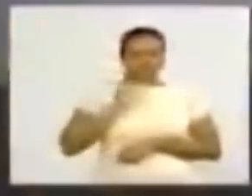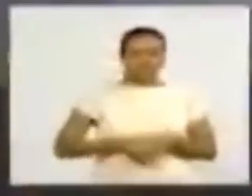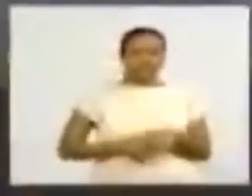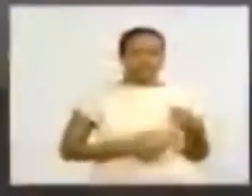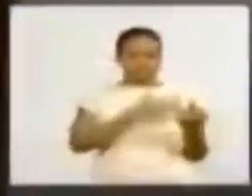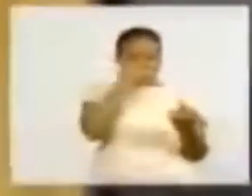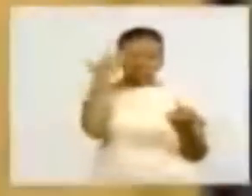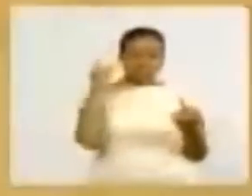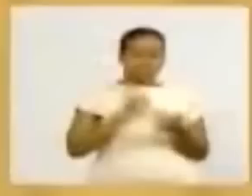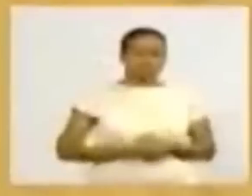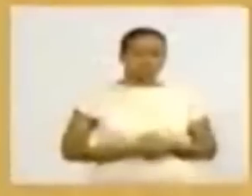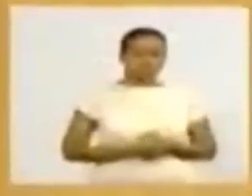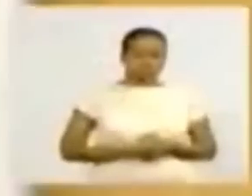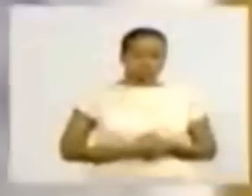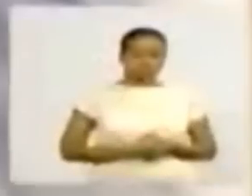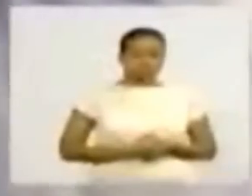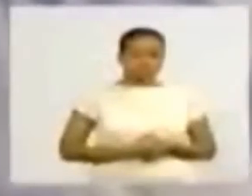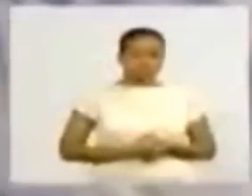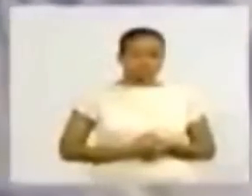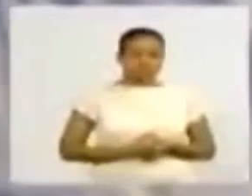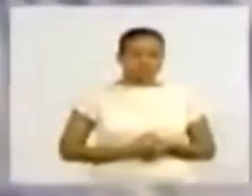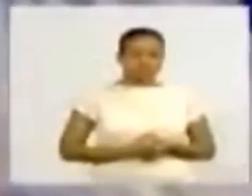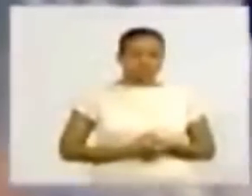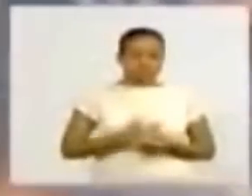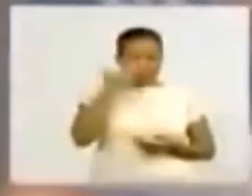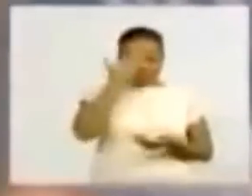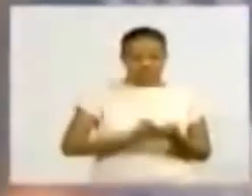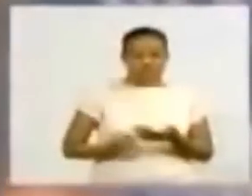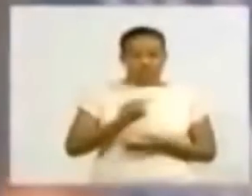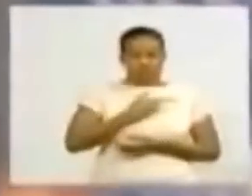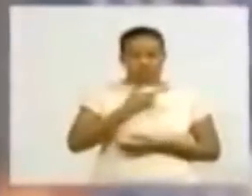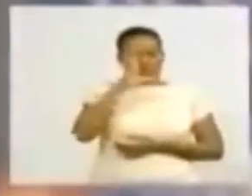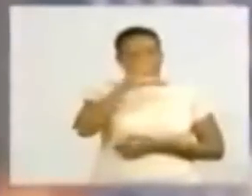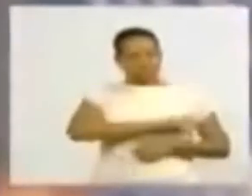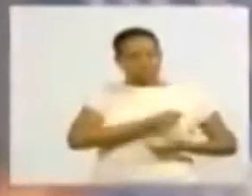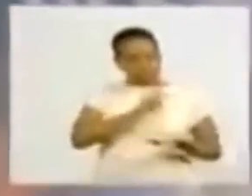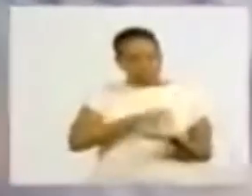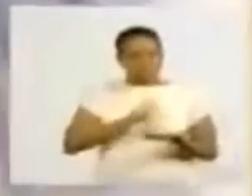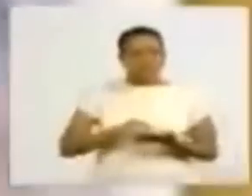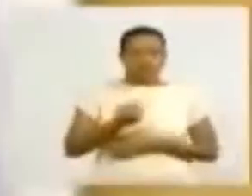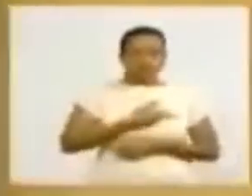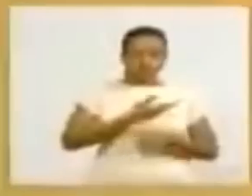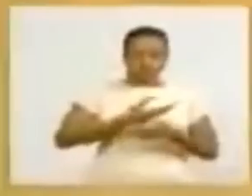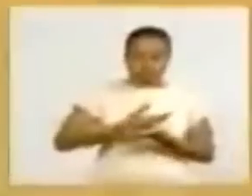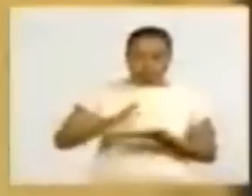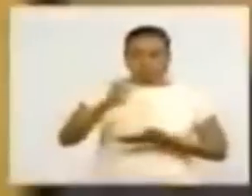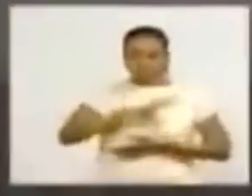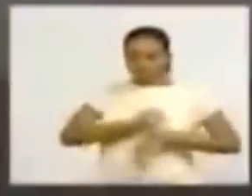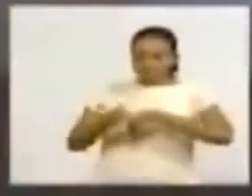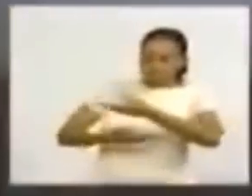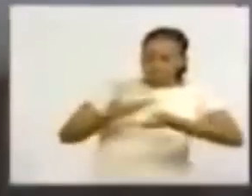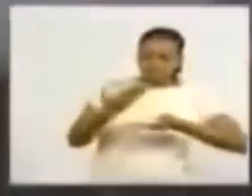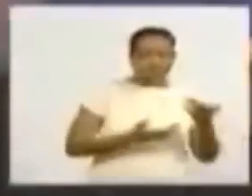nos recorde essa certeza. E aí nós mergulhamos no campo das convivências, dos relacionamentos. Se